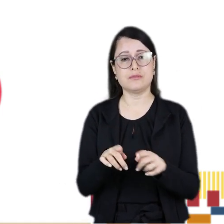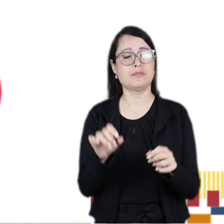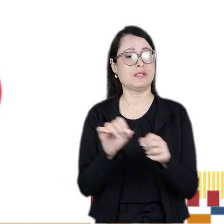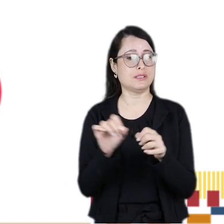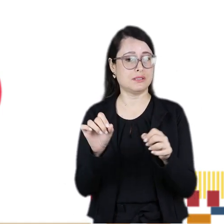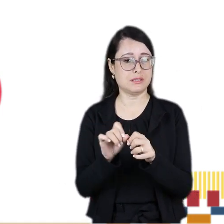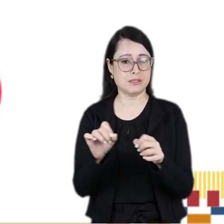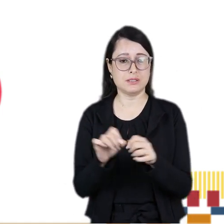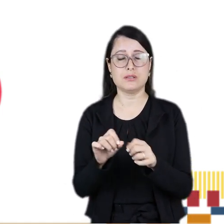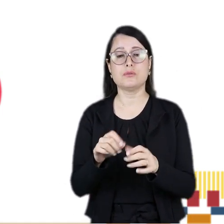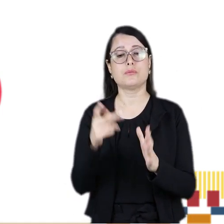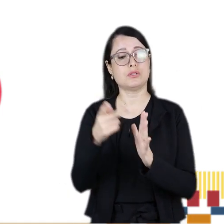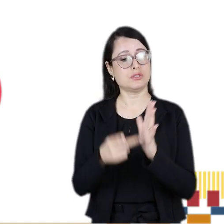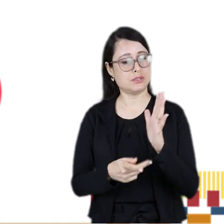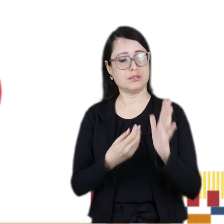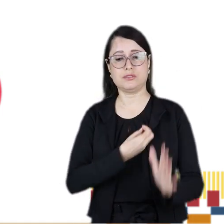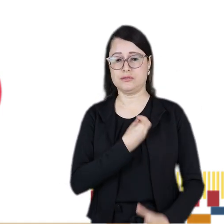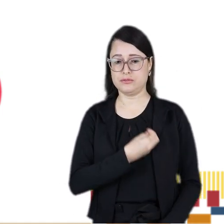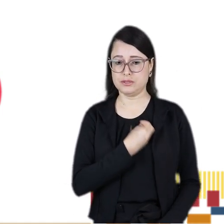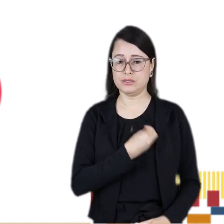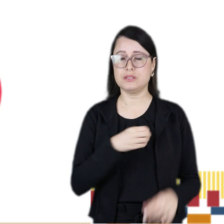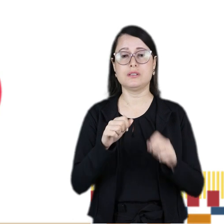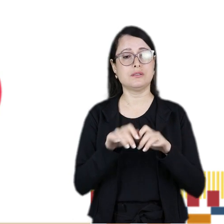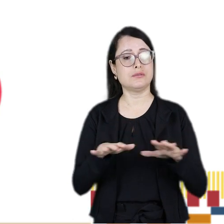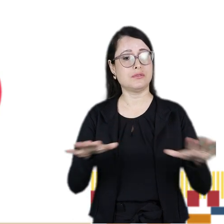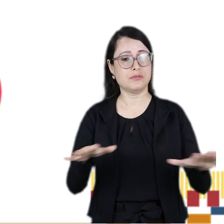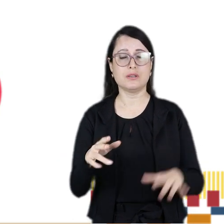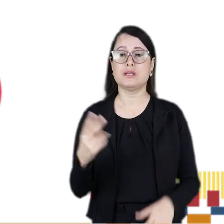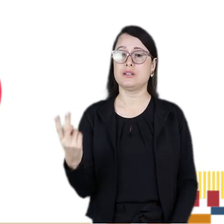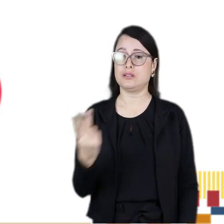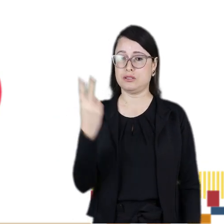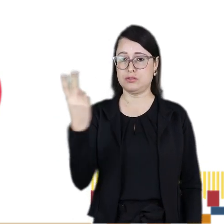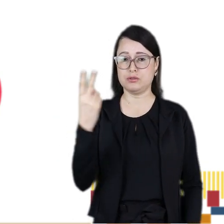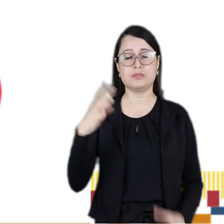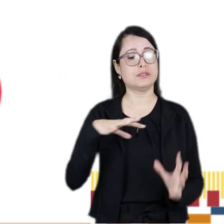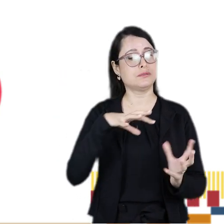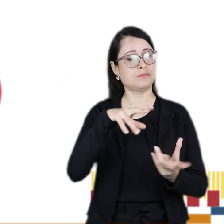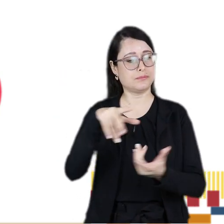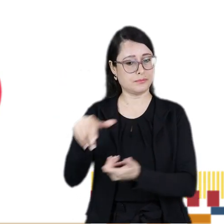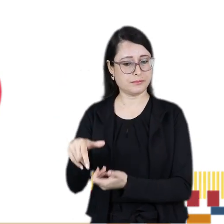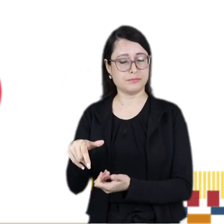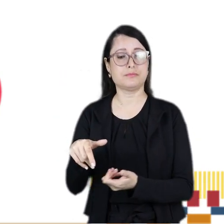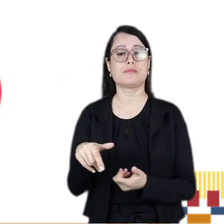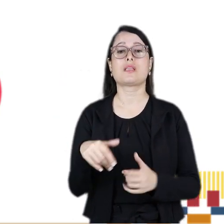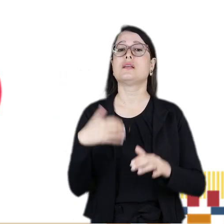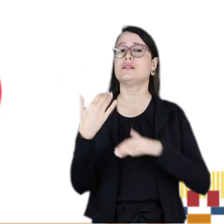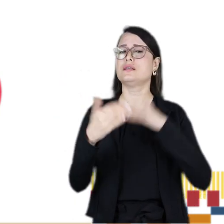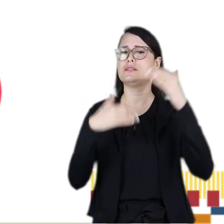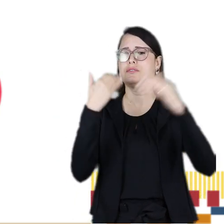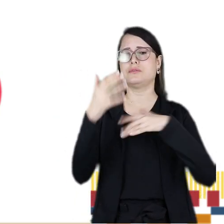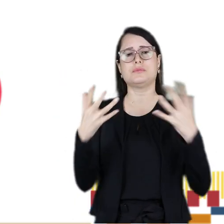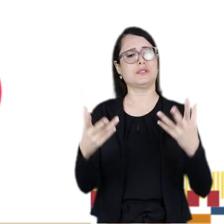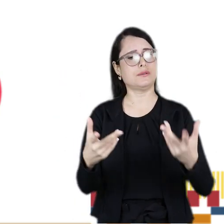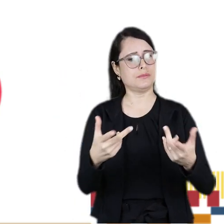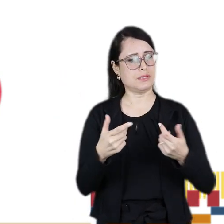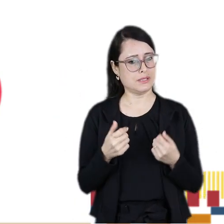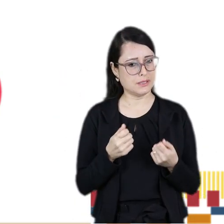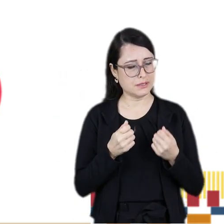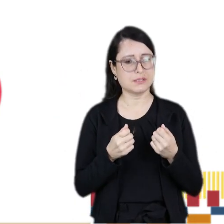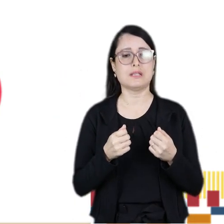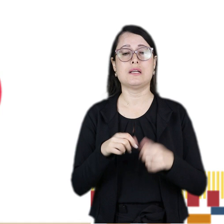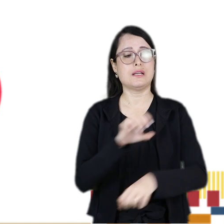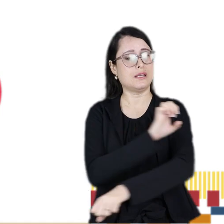vida e promovendo também valores universais, né? Então, desenvolvimento de habilidades relativas à ética, à